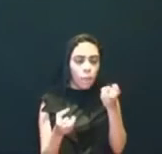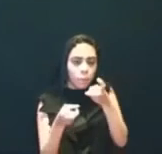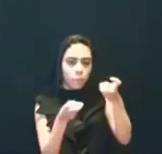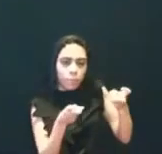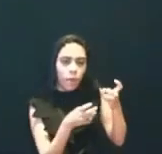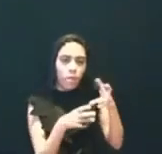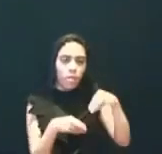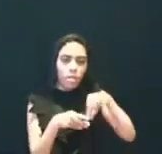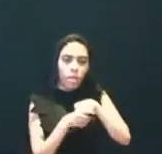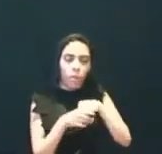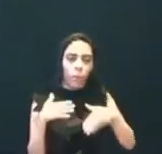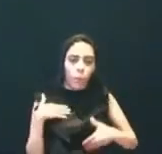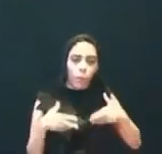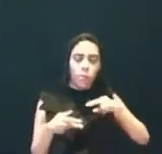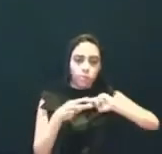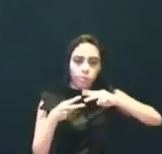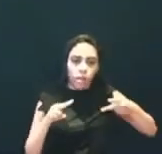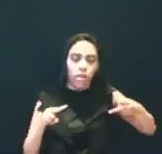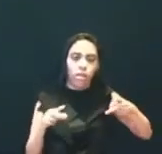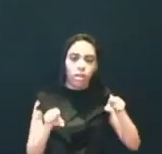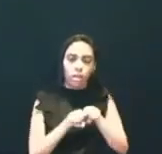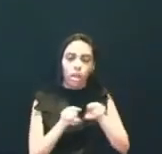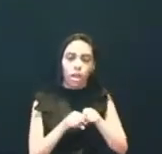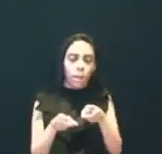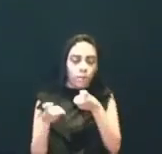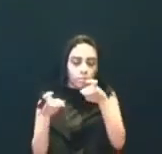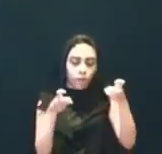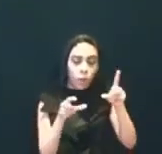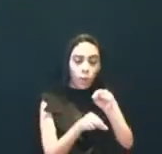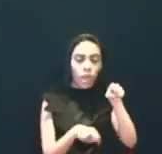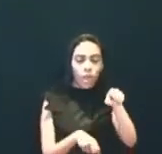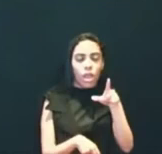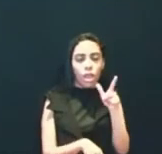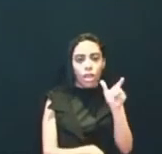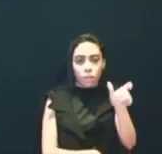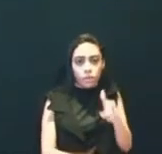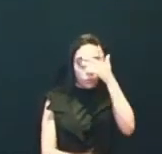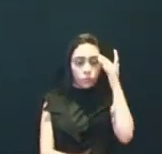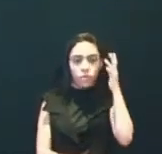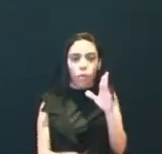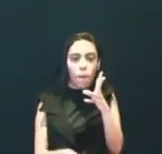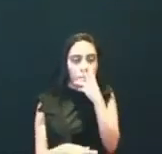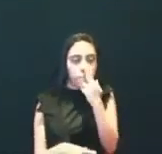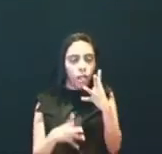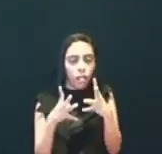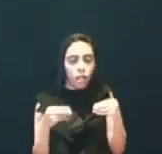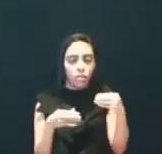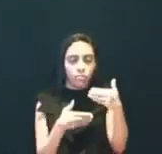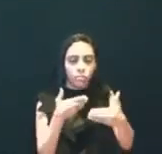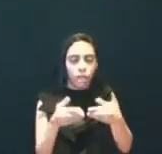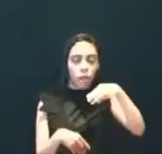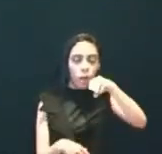os estudos genéticos, você vai poder dizer que o paciente atingiu a chamada remissão molecular ou